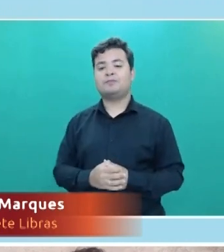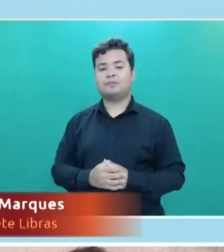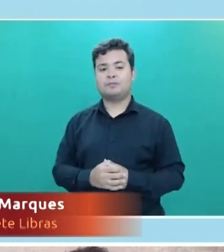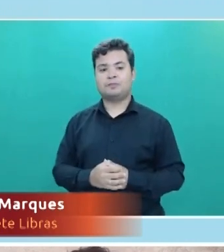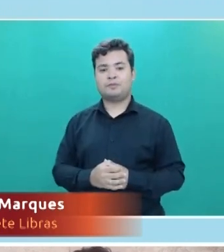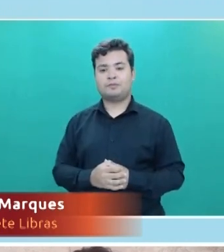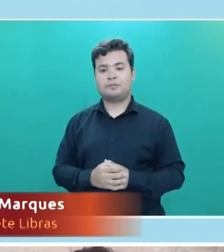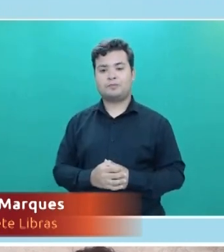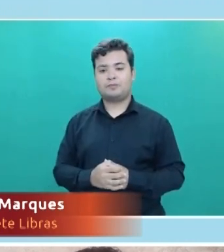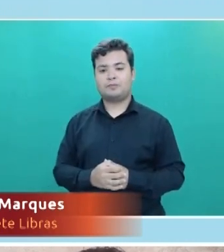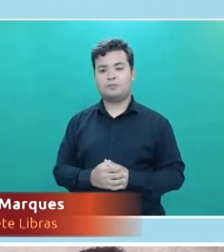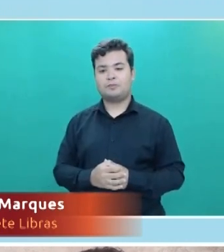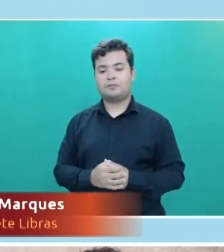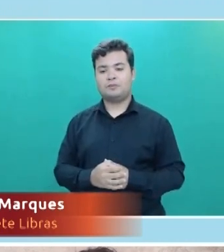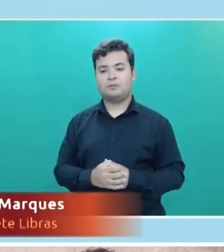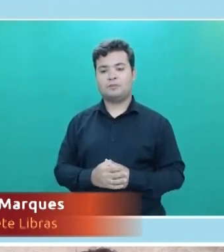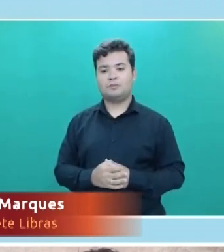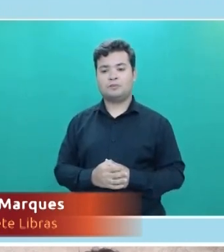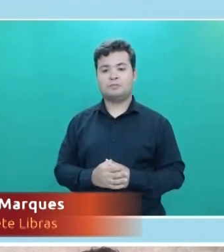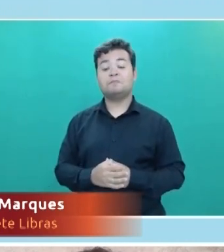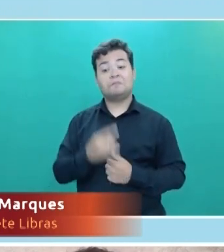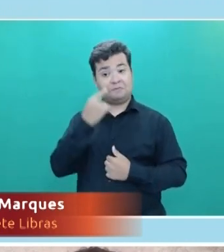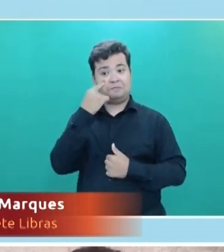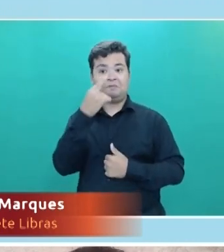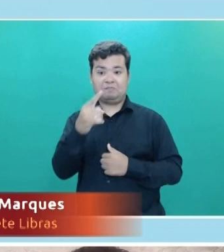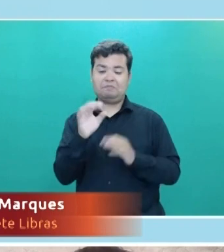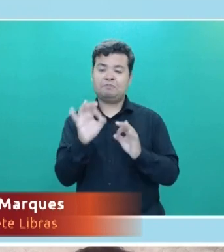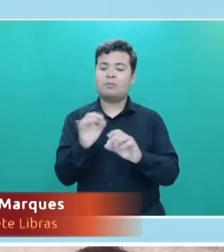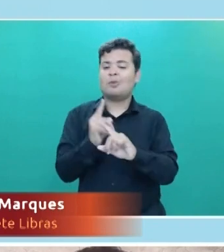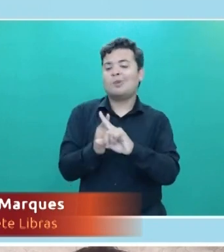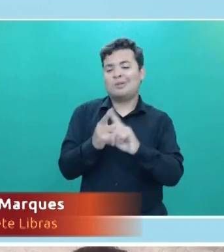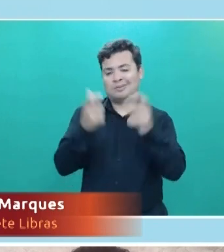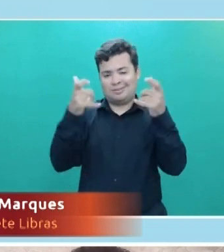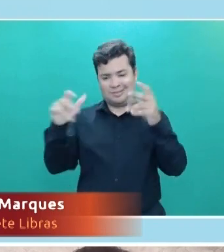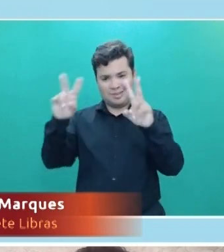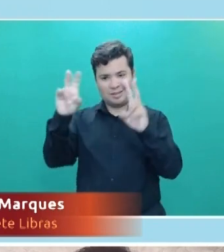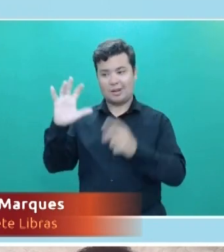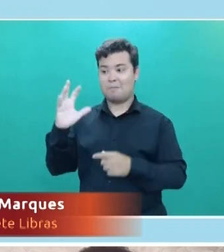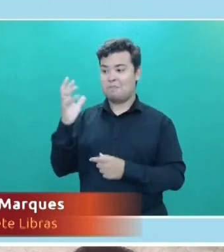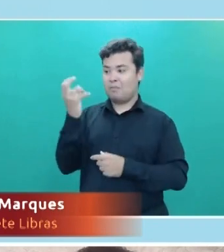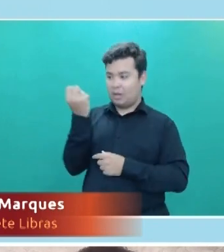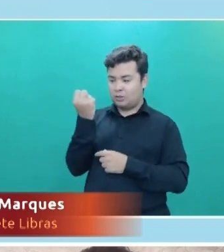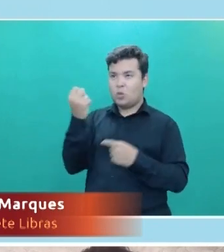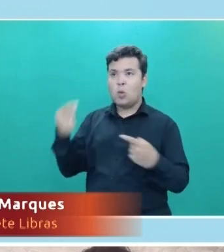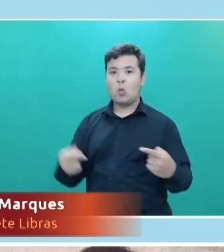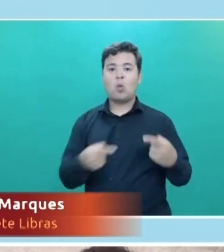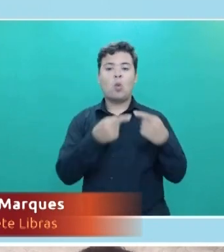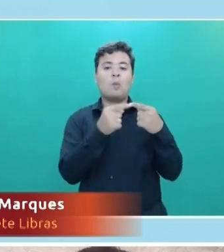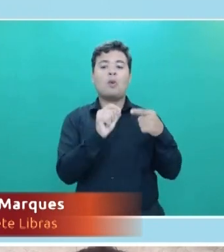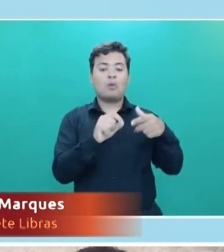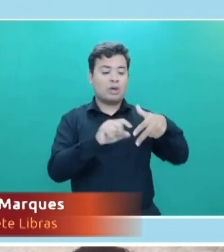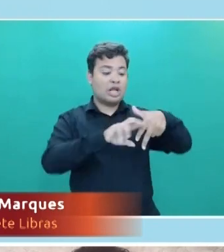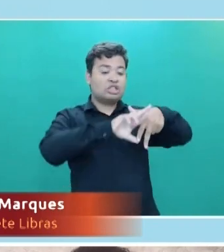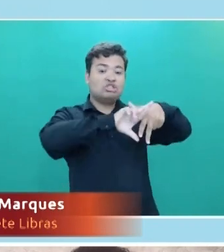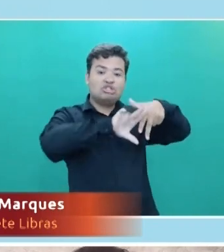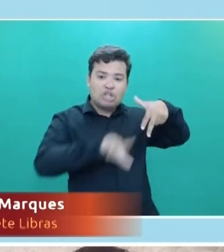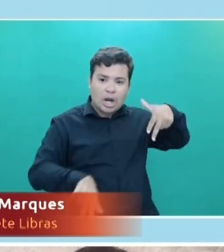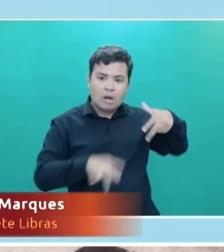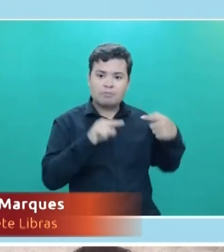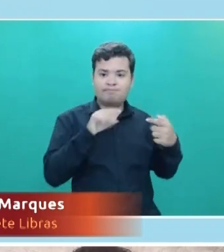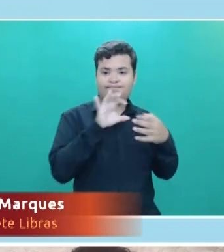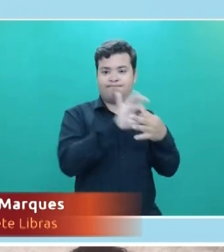É interessante porque quando a gente está falando de masculinidade, a gente está falando de gênero como um conceito, né? Um conceito que vai ser um